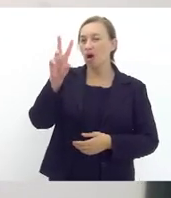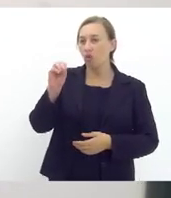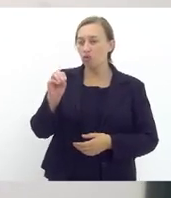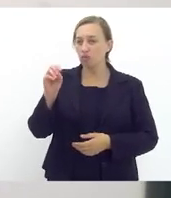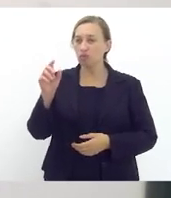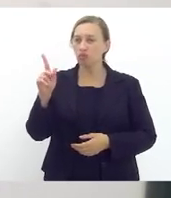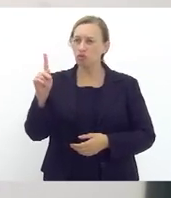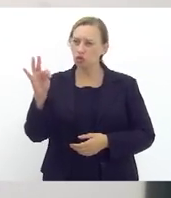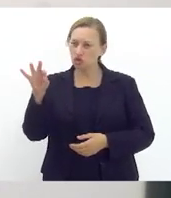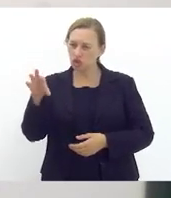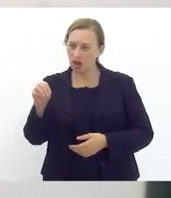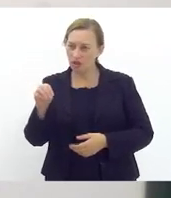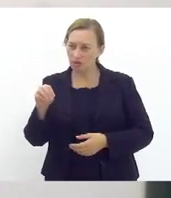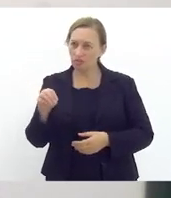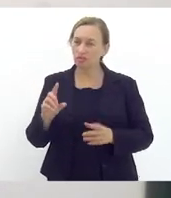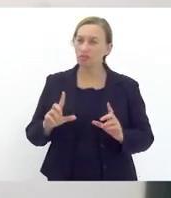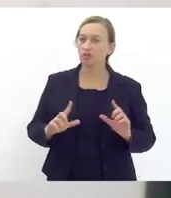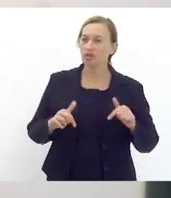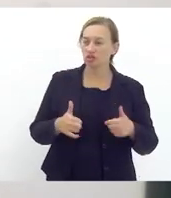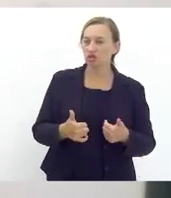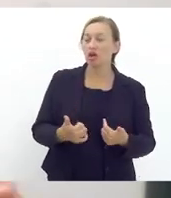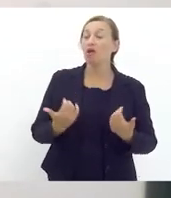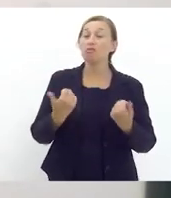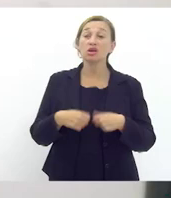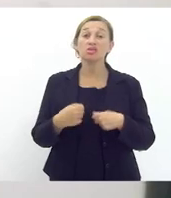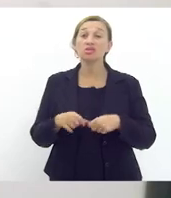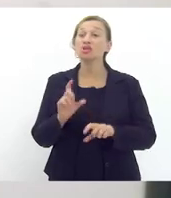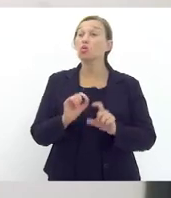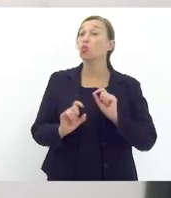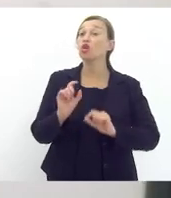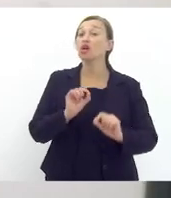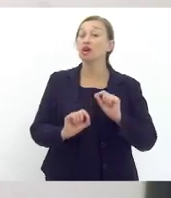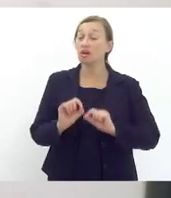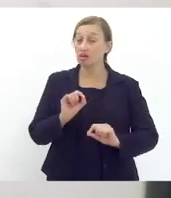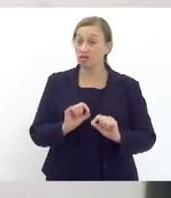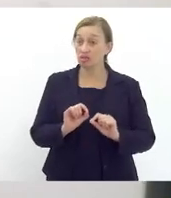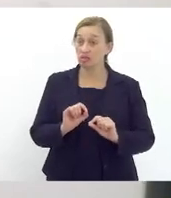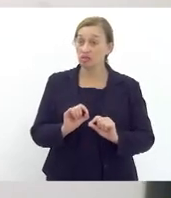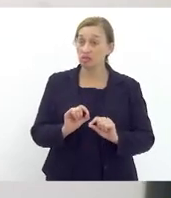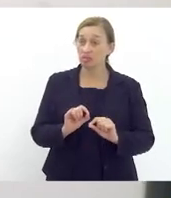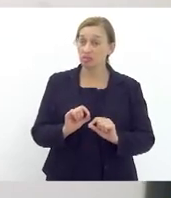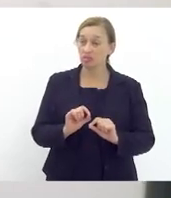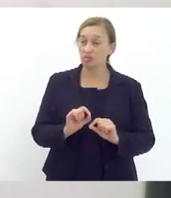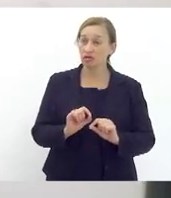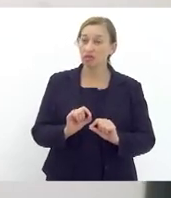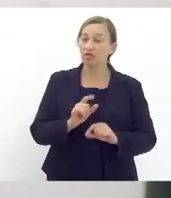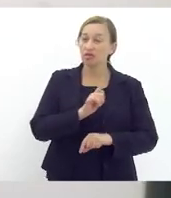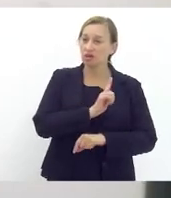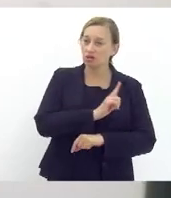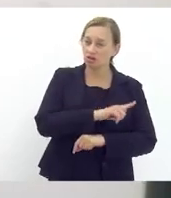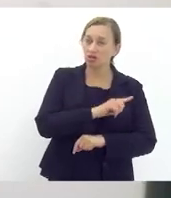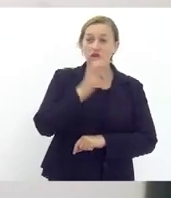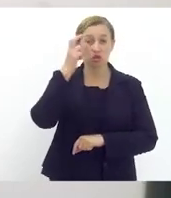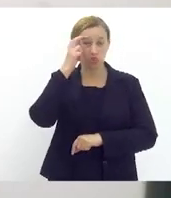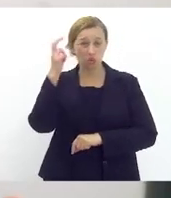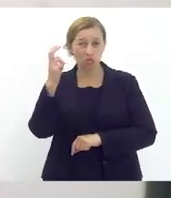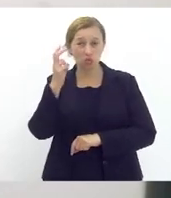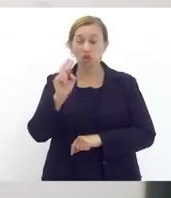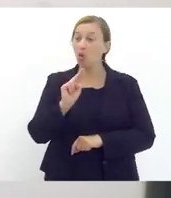na prática o que precisa são que dirigentes de Cultura ou